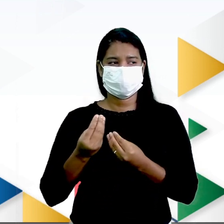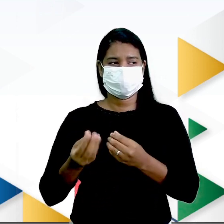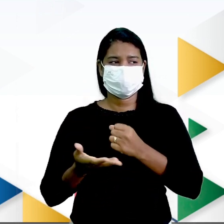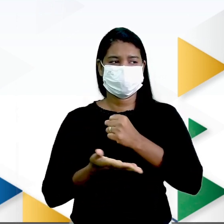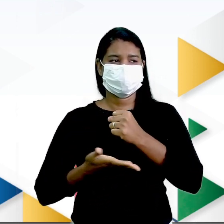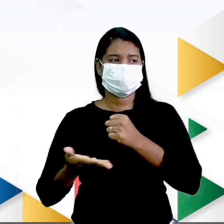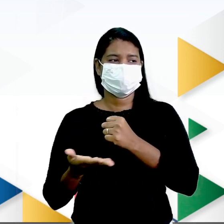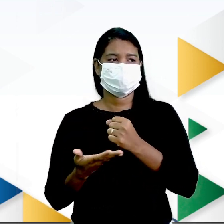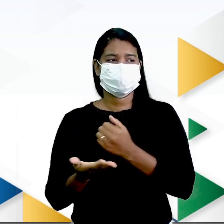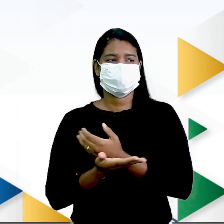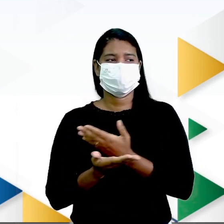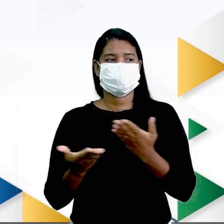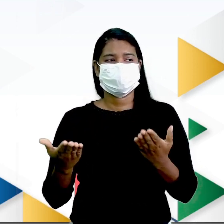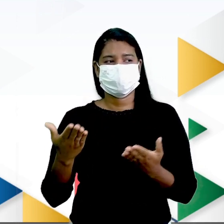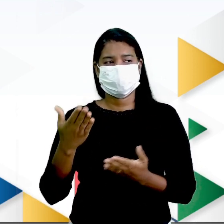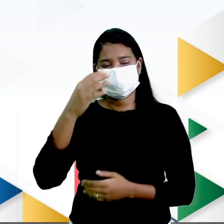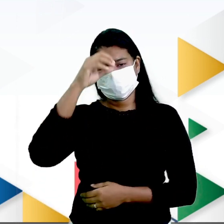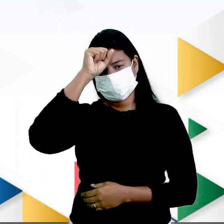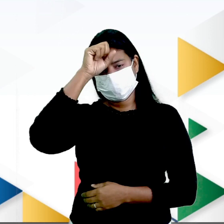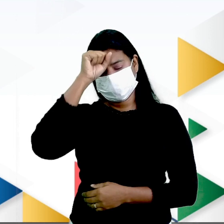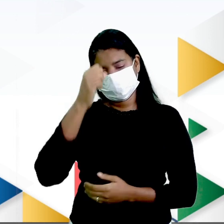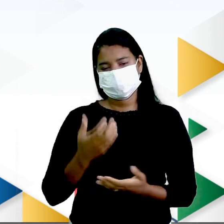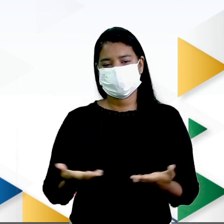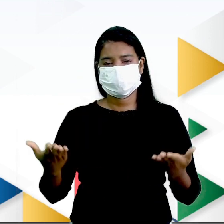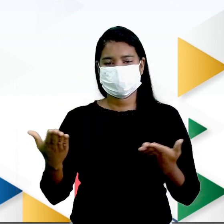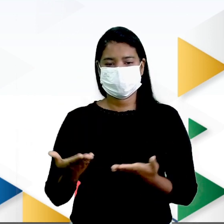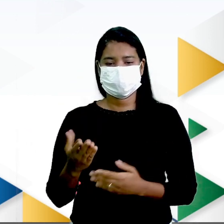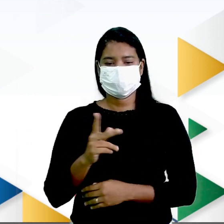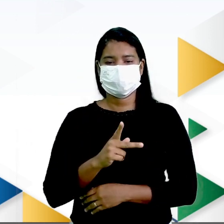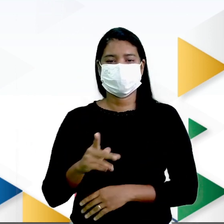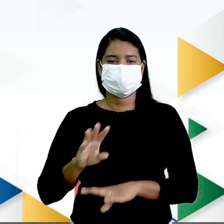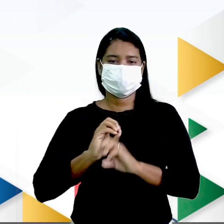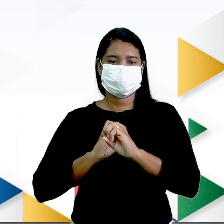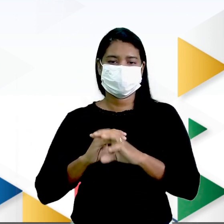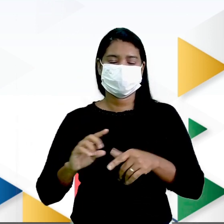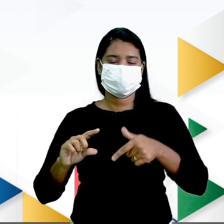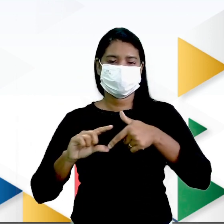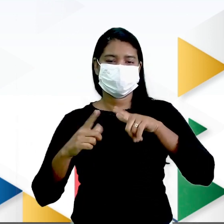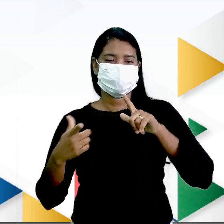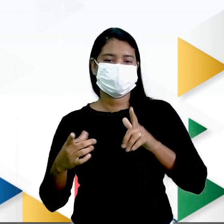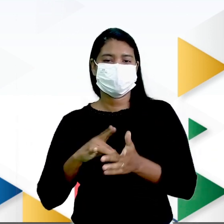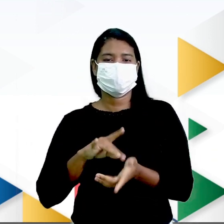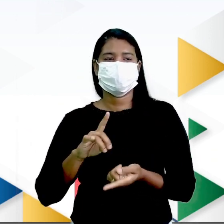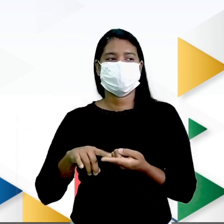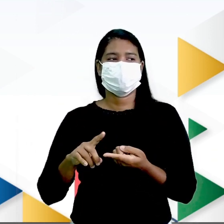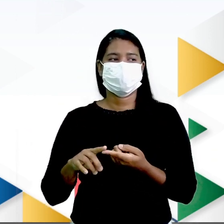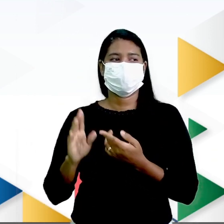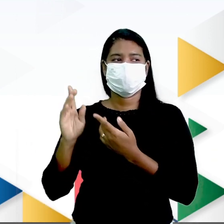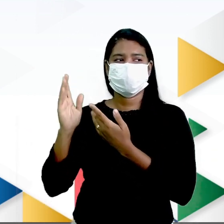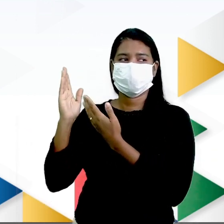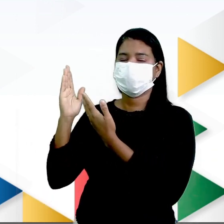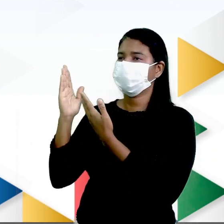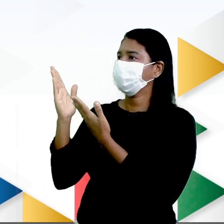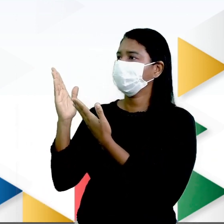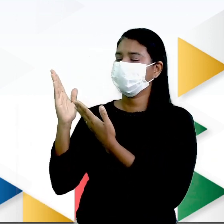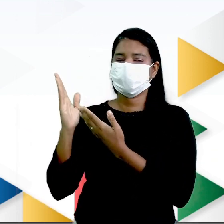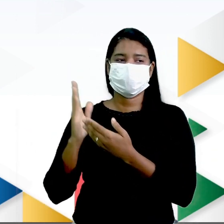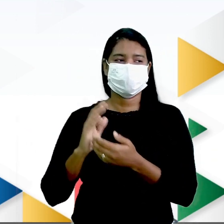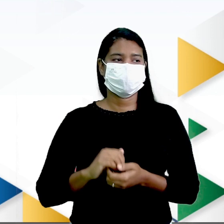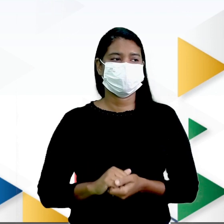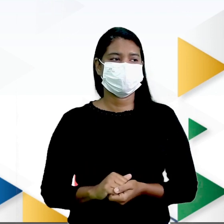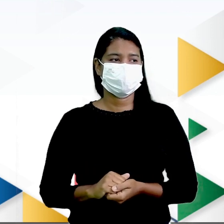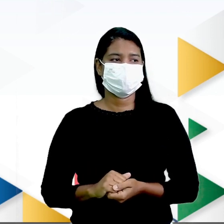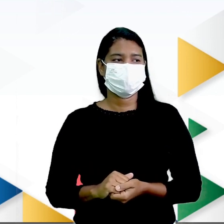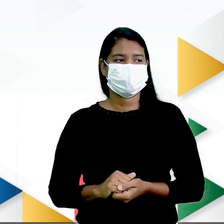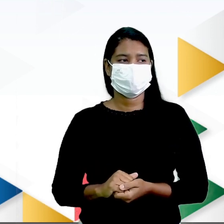que o que você aprende hoje, o que o professor te ensina sobre geometria, é esse cara aí, ó, Euclides.